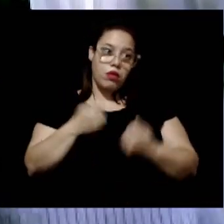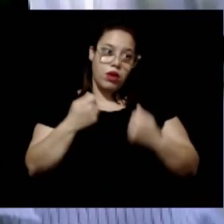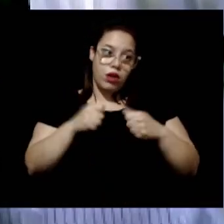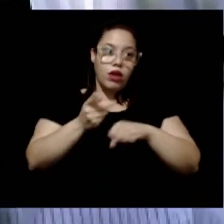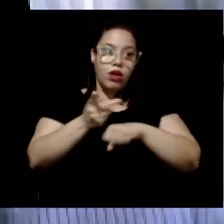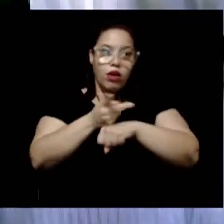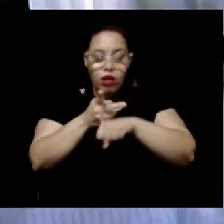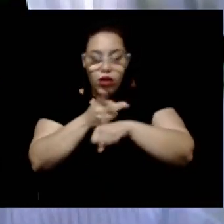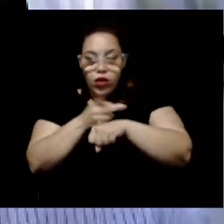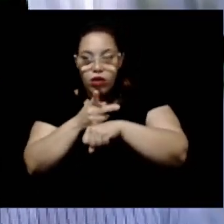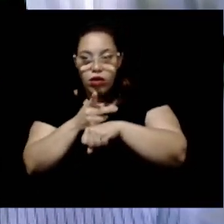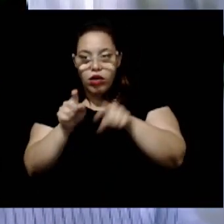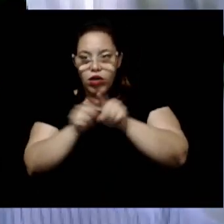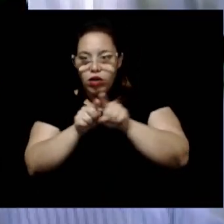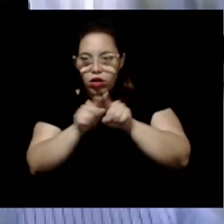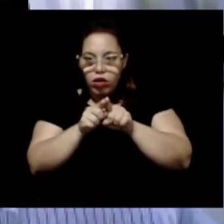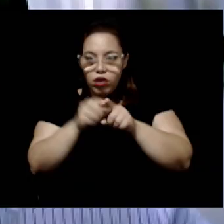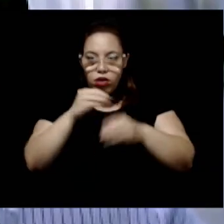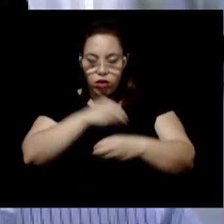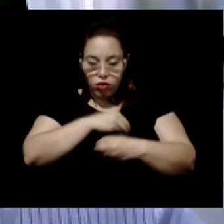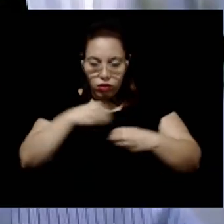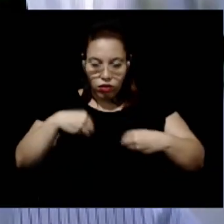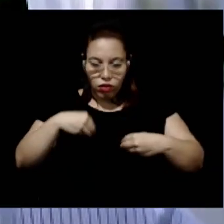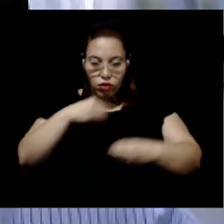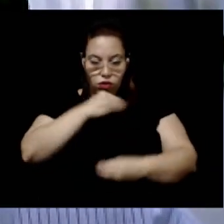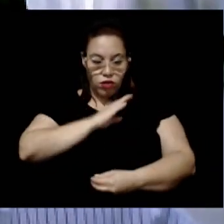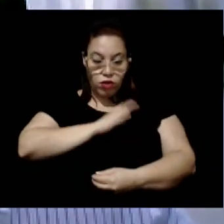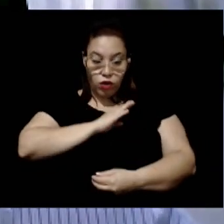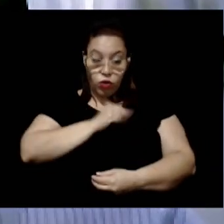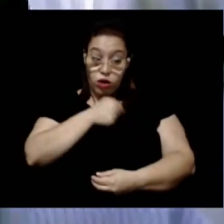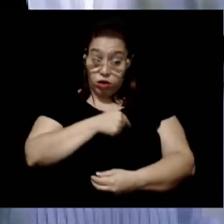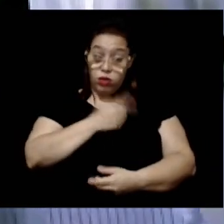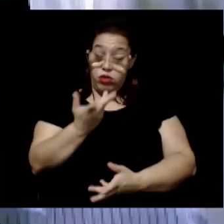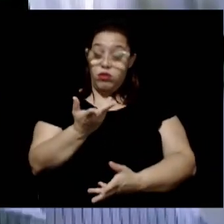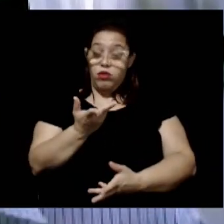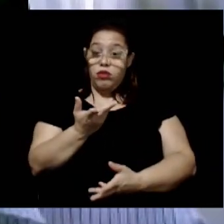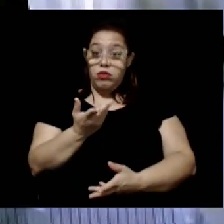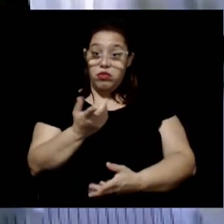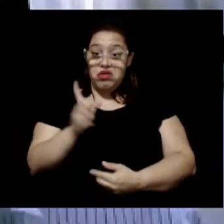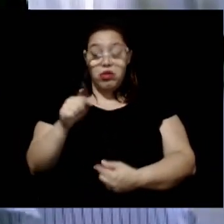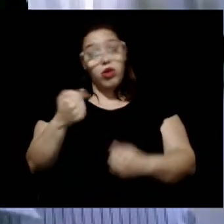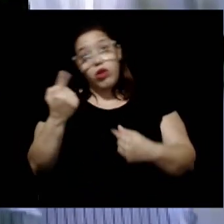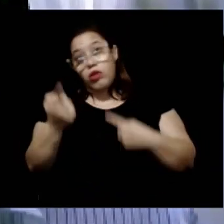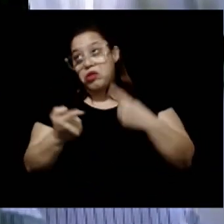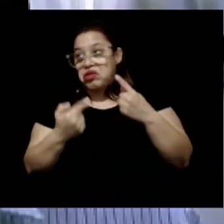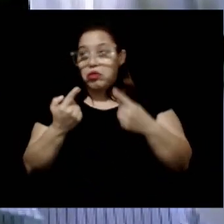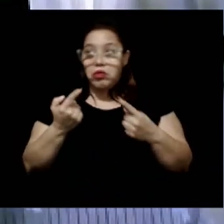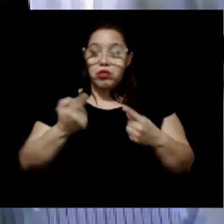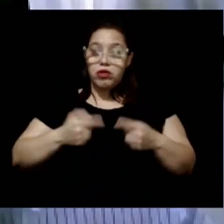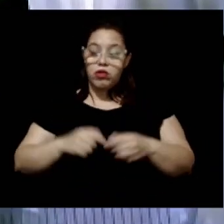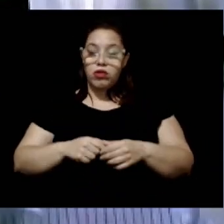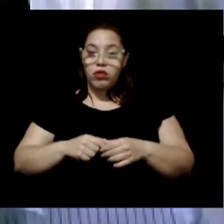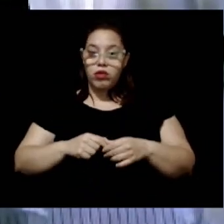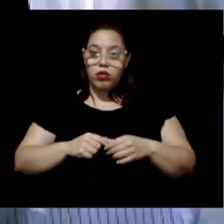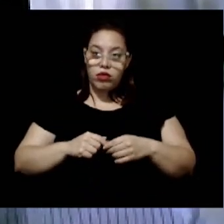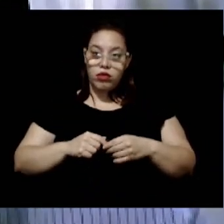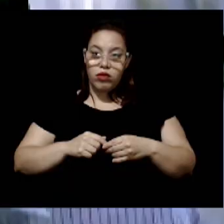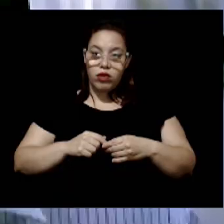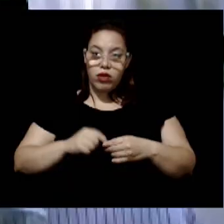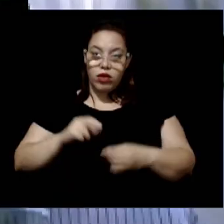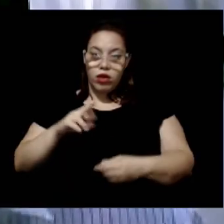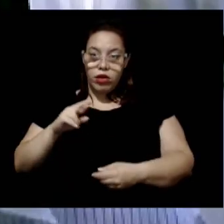também exames, se tem o coração, podia ser rim ou qualquer outro órgão. E muitas vezes nós, reumatologistas,